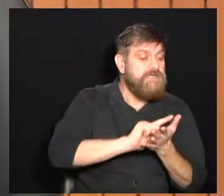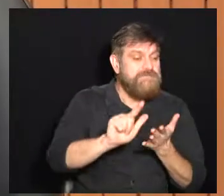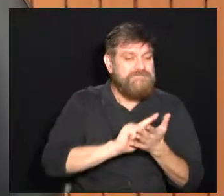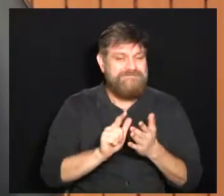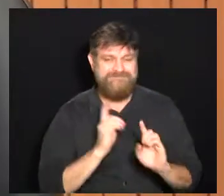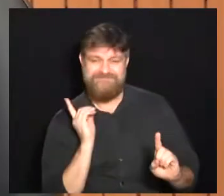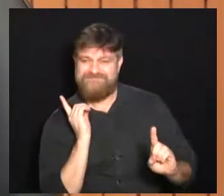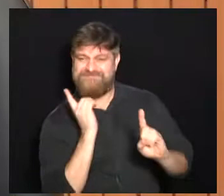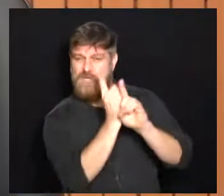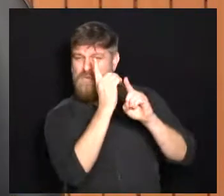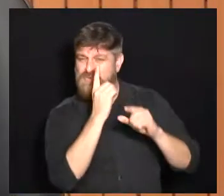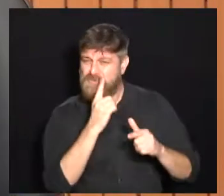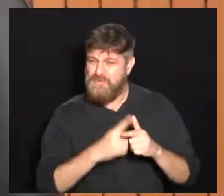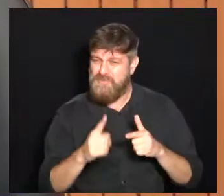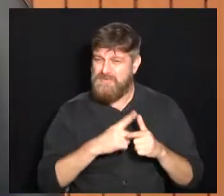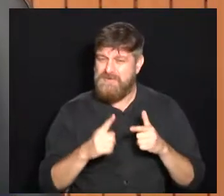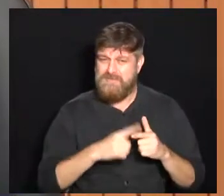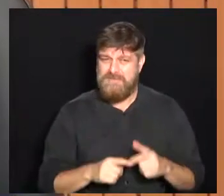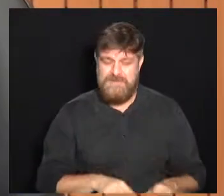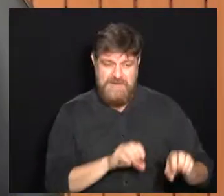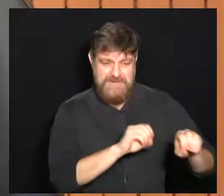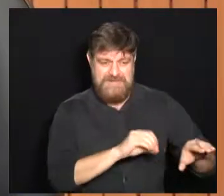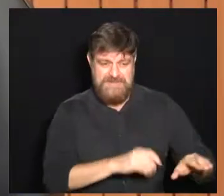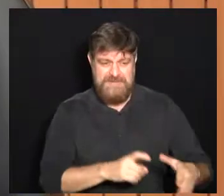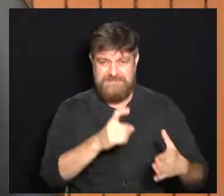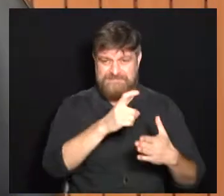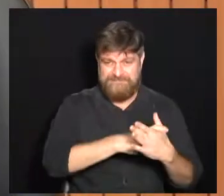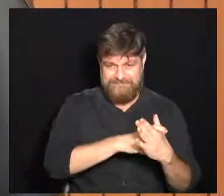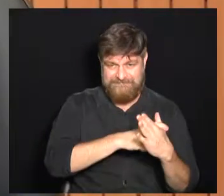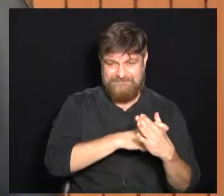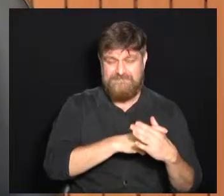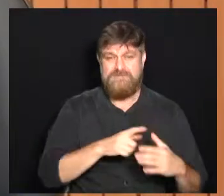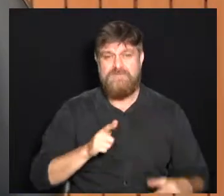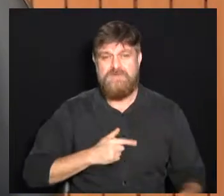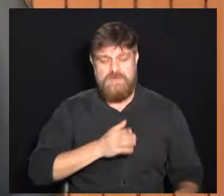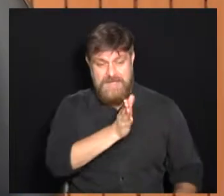o problema, suspendeu as aulas para fazer